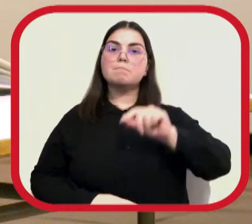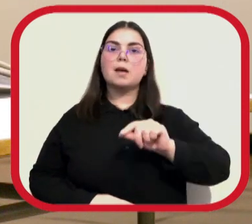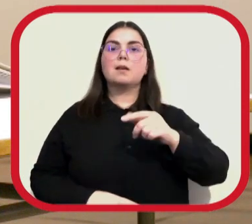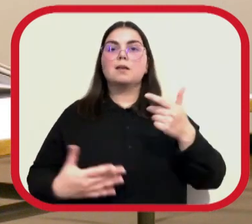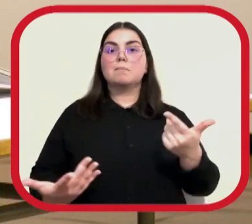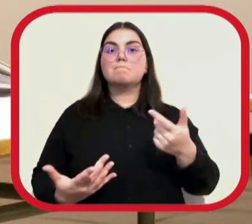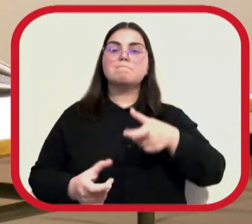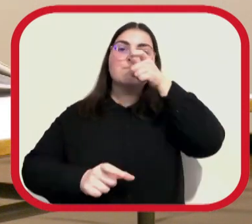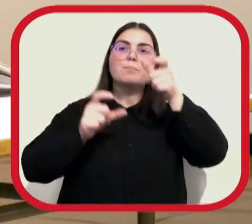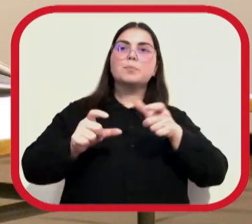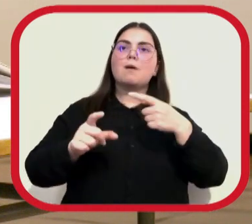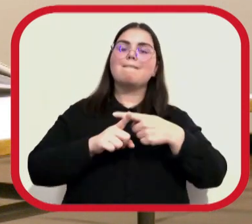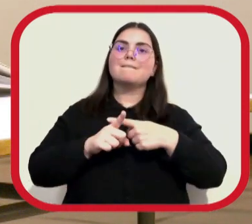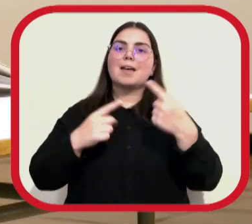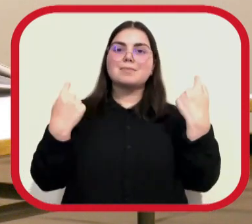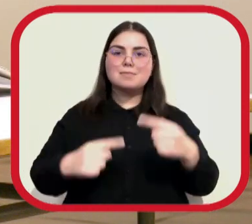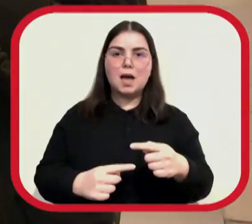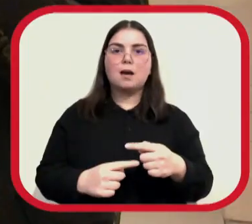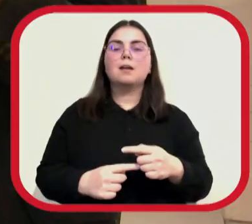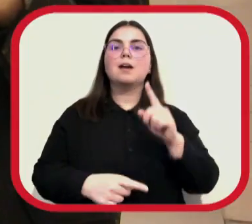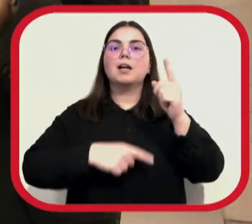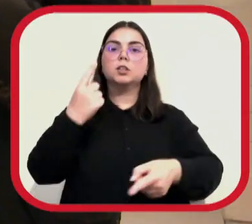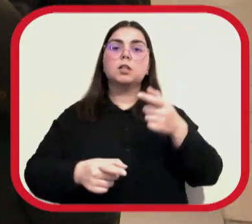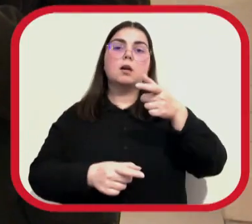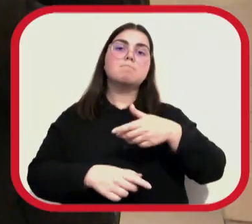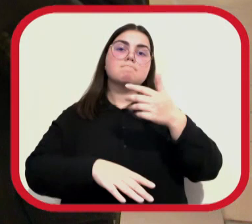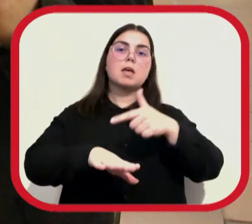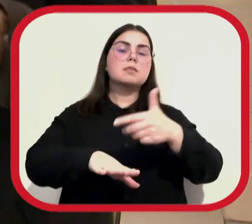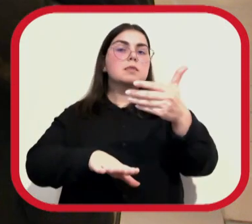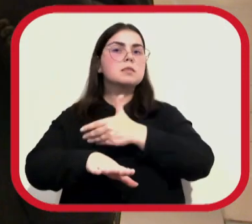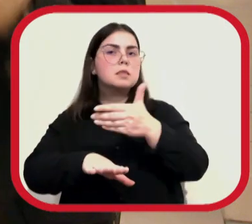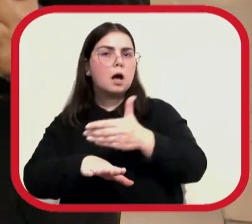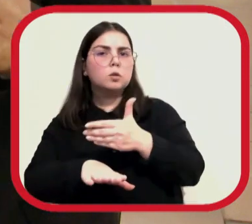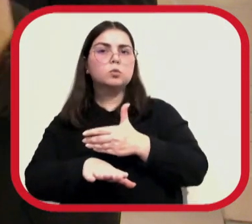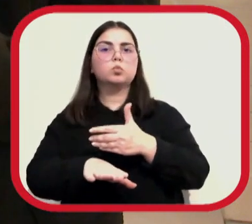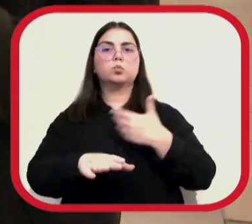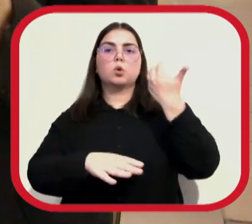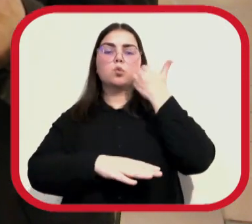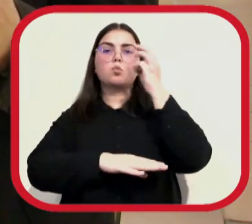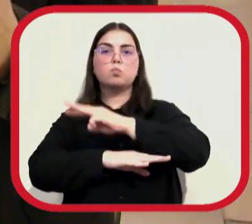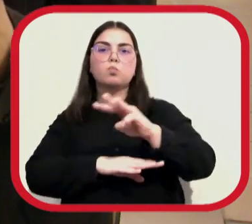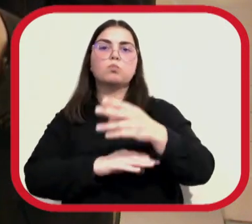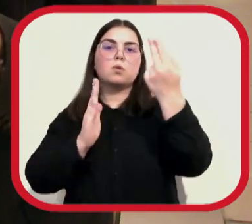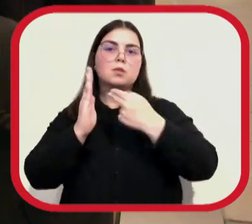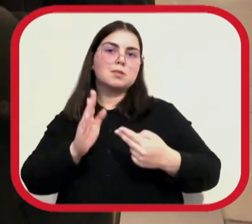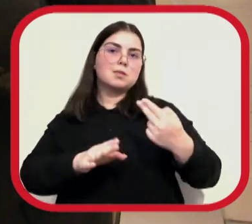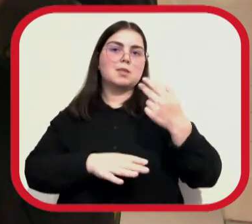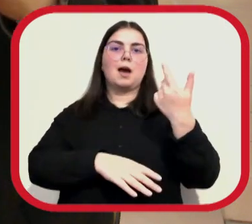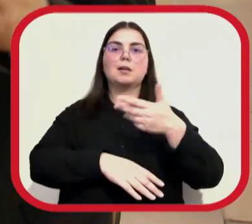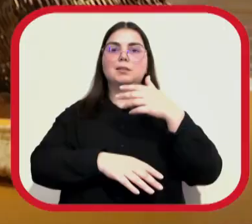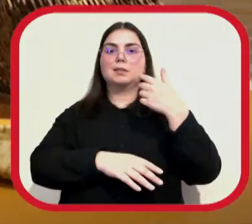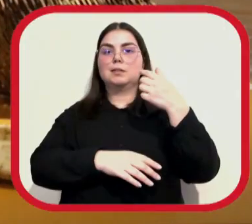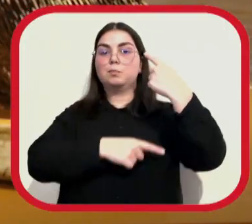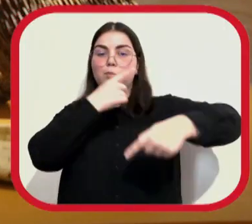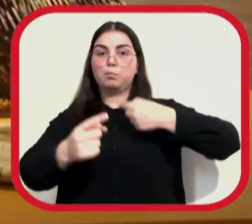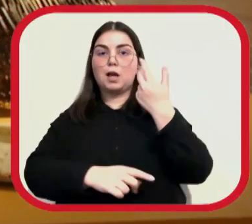Há um público muito interessado no Museu de Arte Popular, que é o público que circulava, que frequentava o Museu de Arte Popular